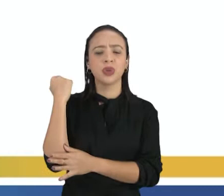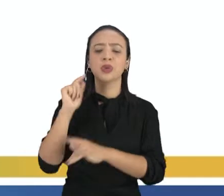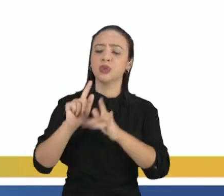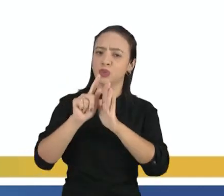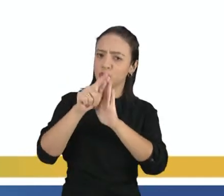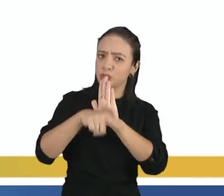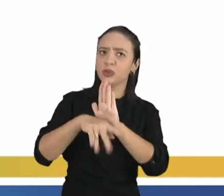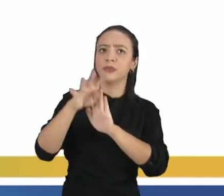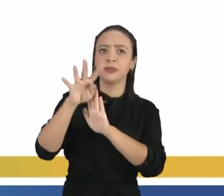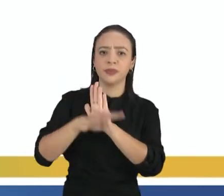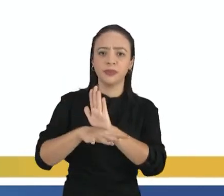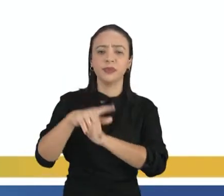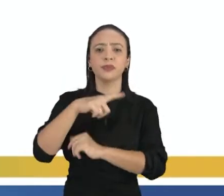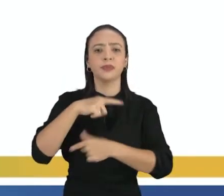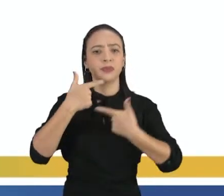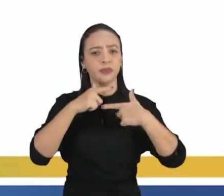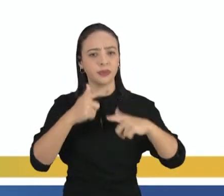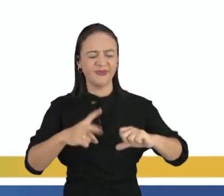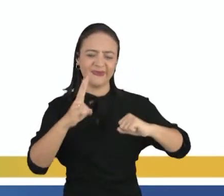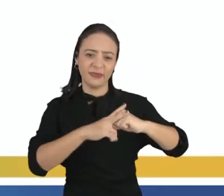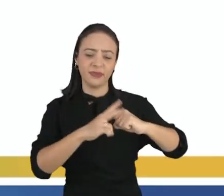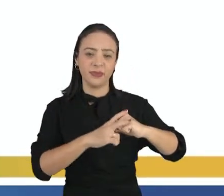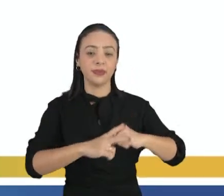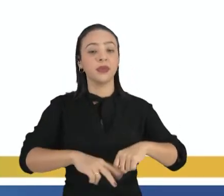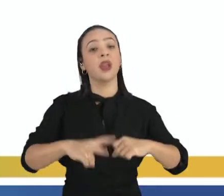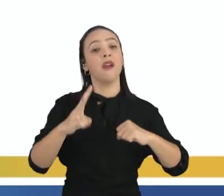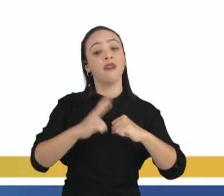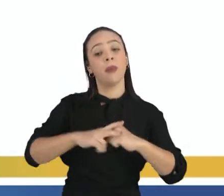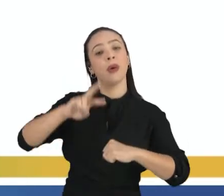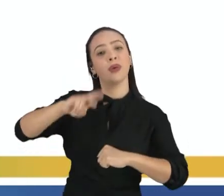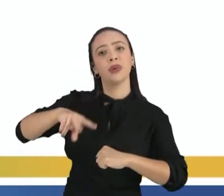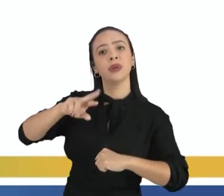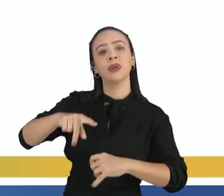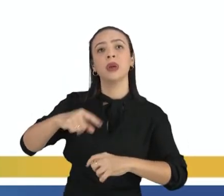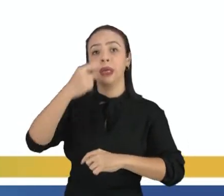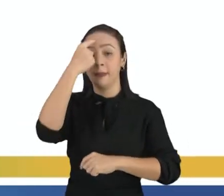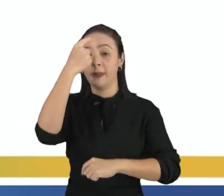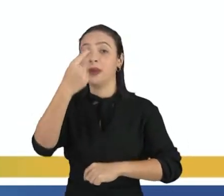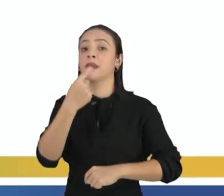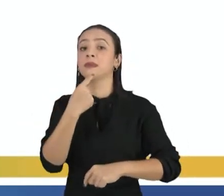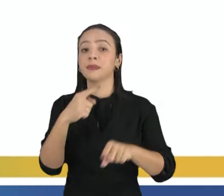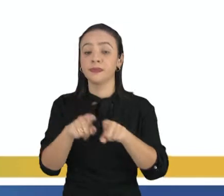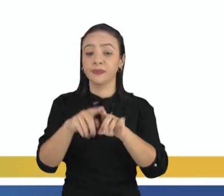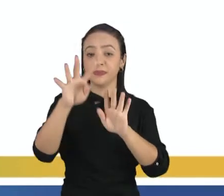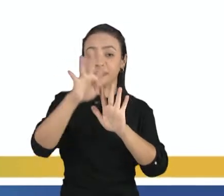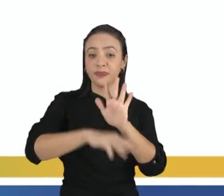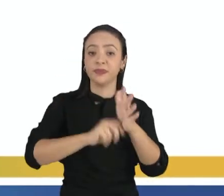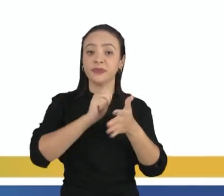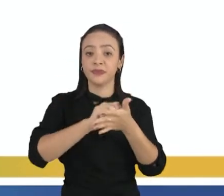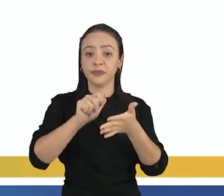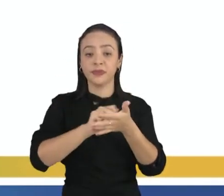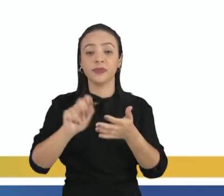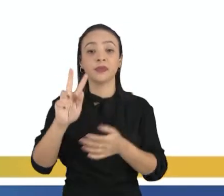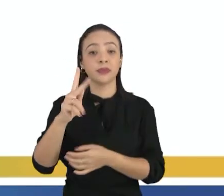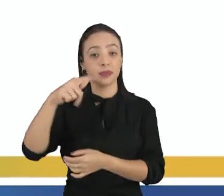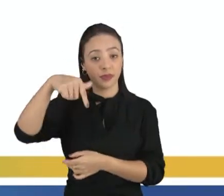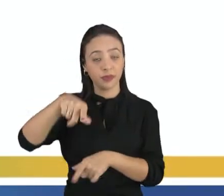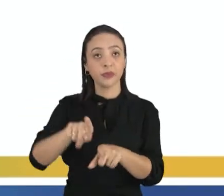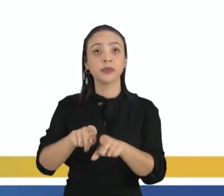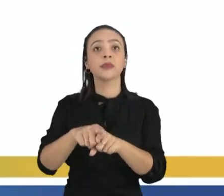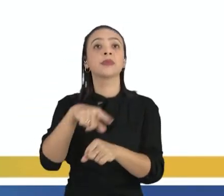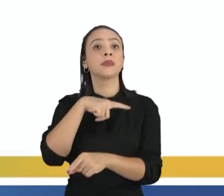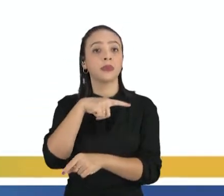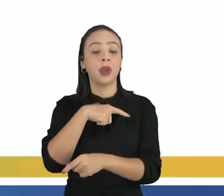gêneros textuais com linguagens verbal e não verbal, imagem e texto escrito. E a HQ, ela também